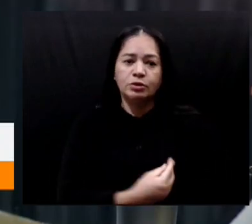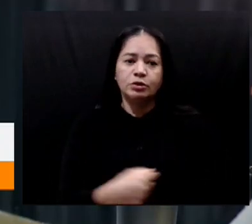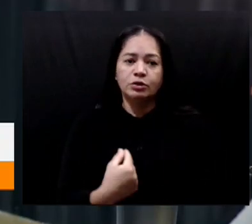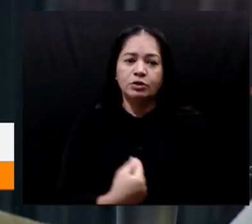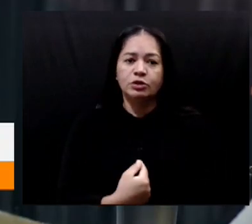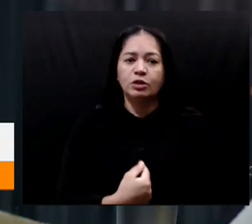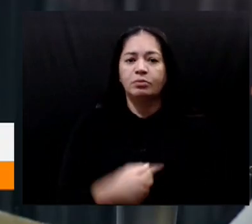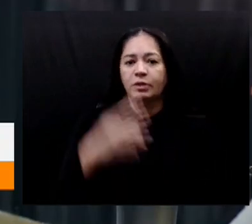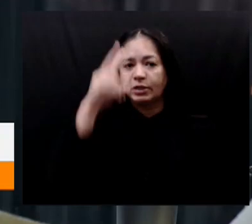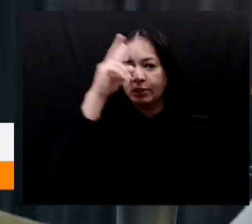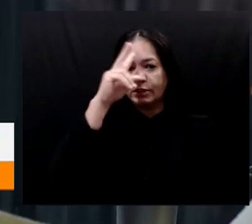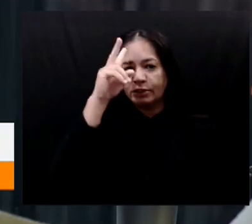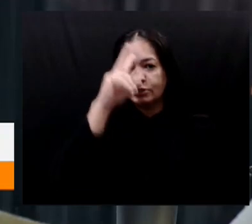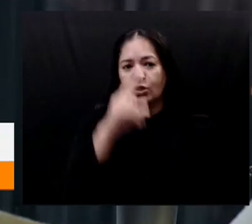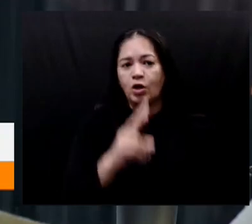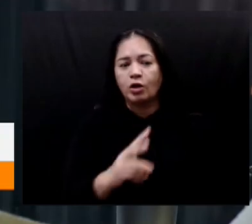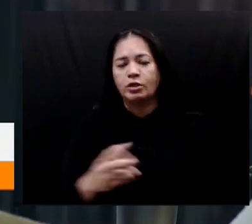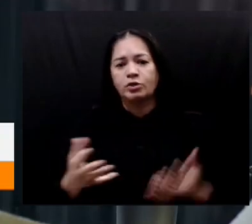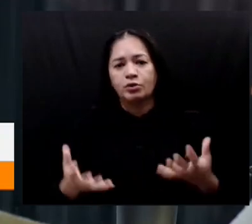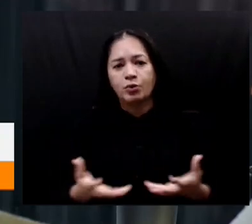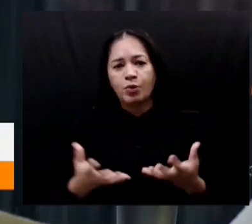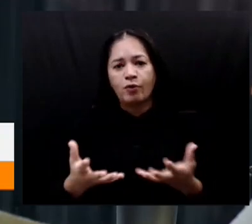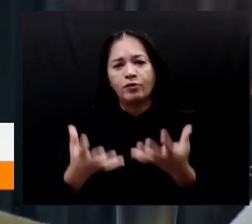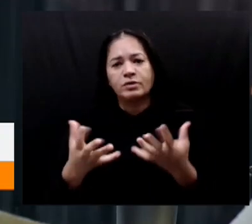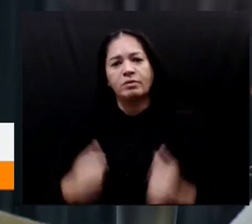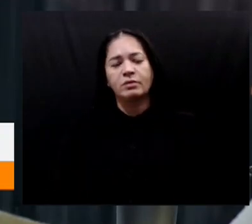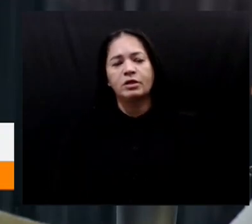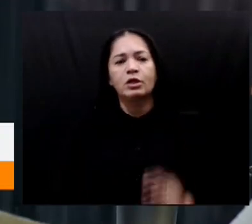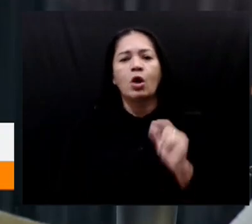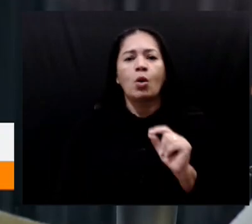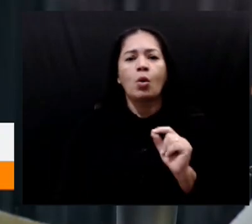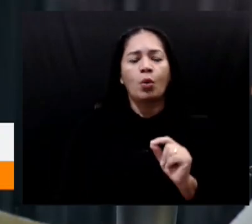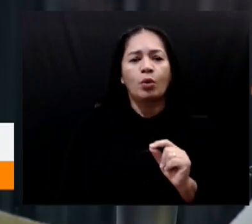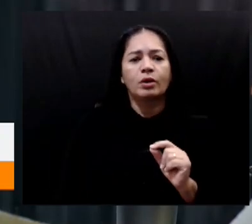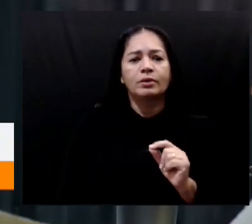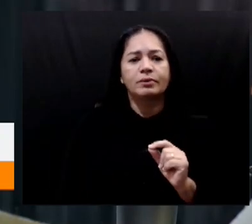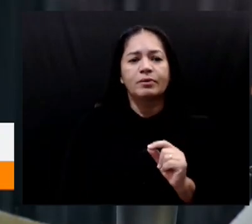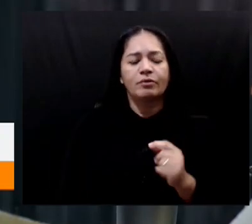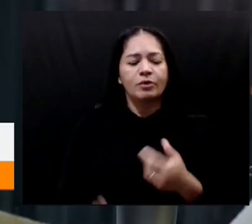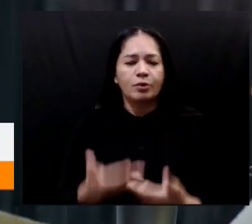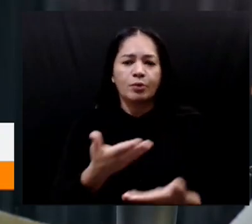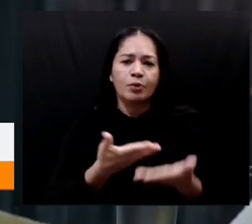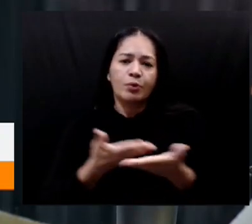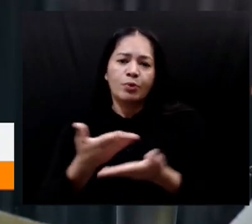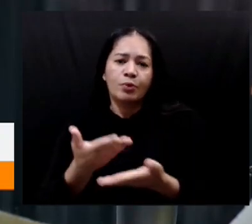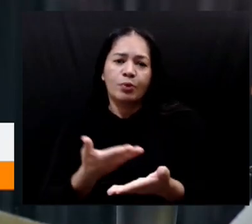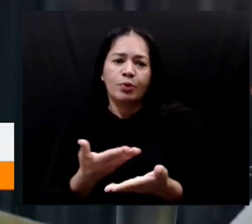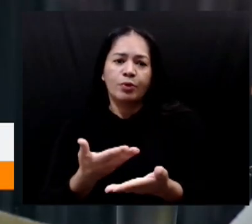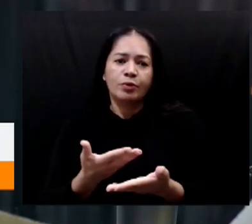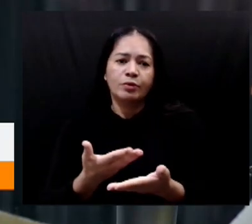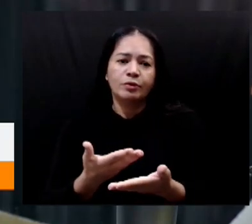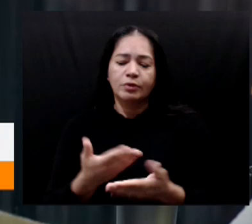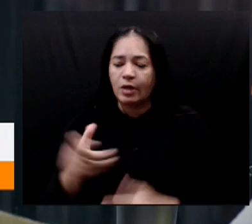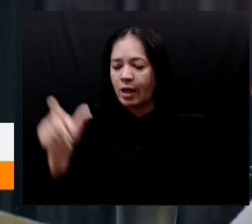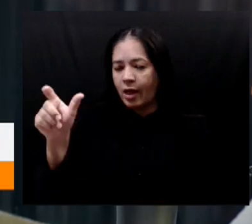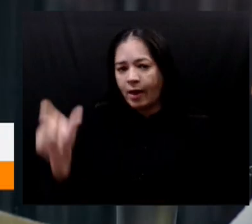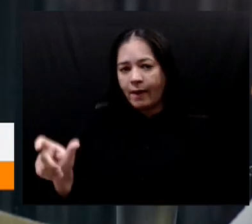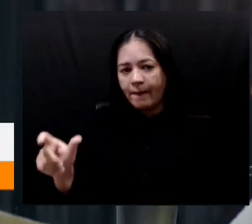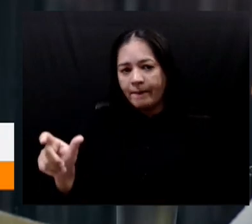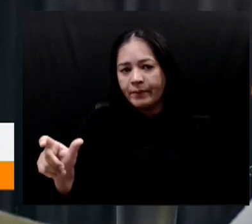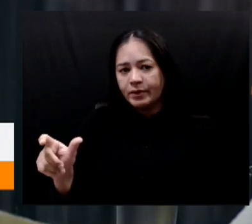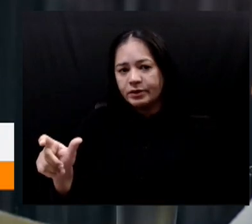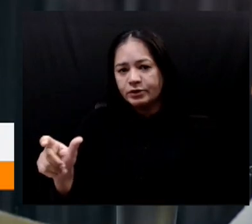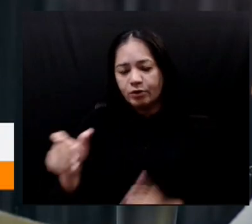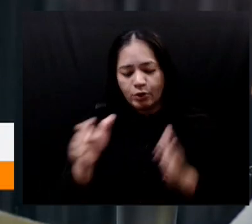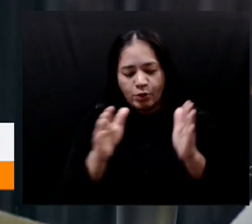contingências de reforçamento, que seria o quê? A interação entre o indivíduo e esse meio, né.